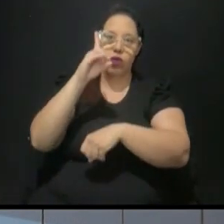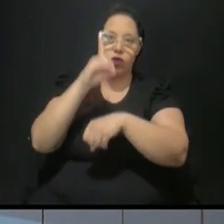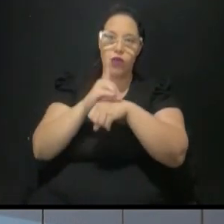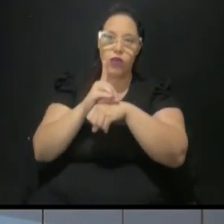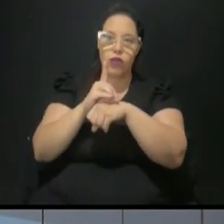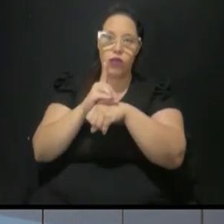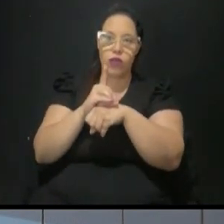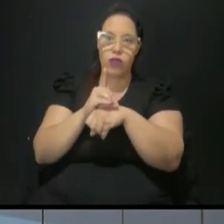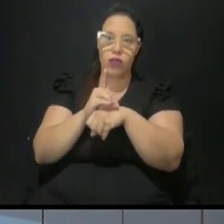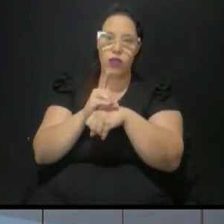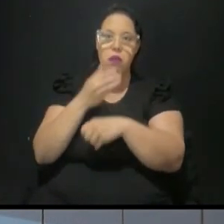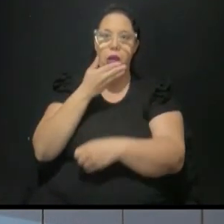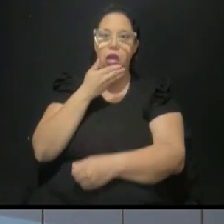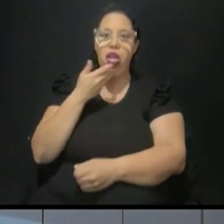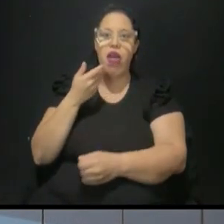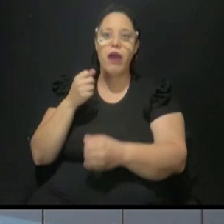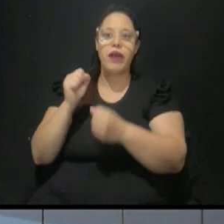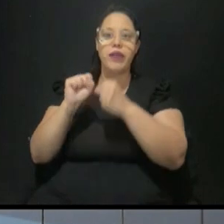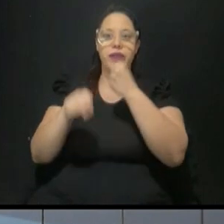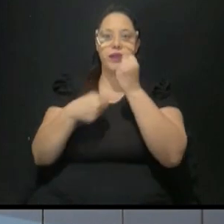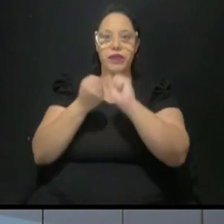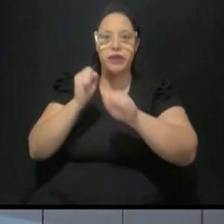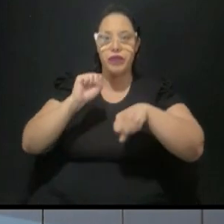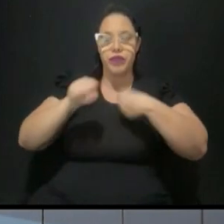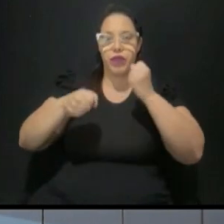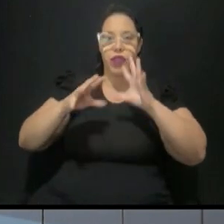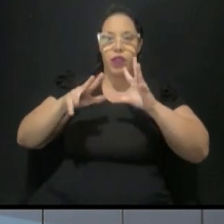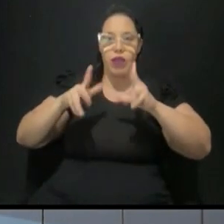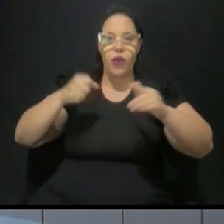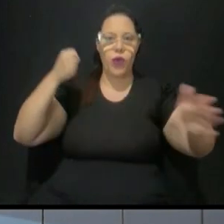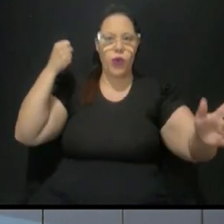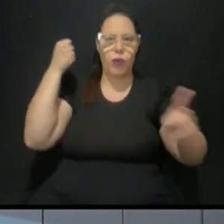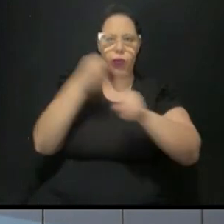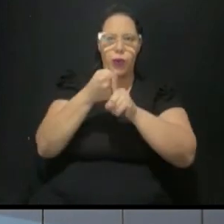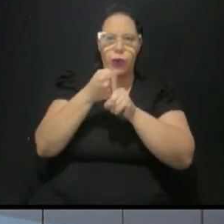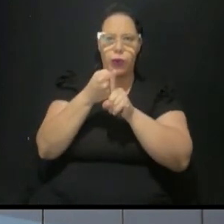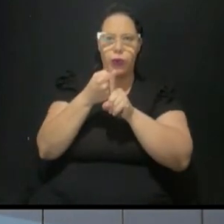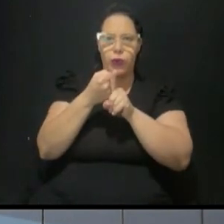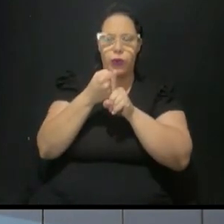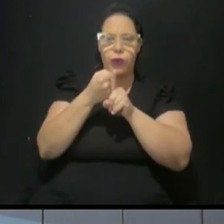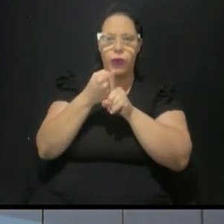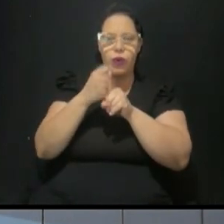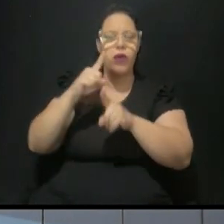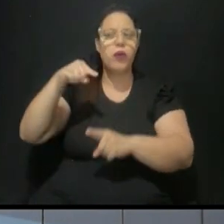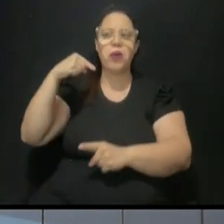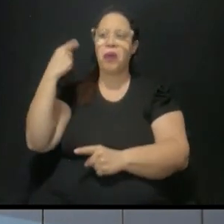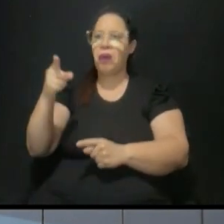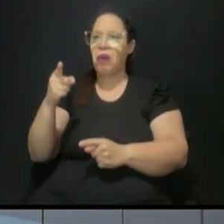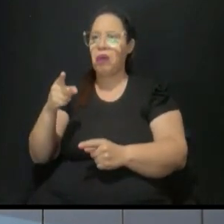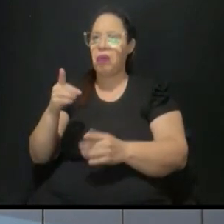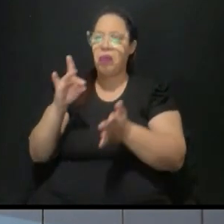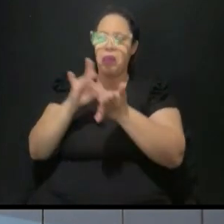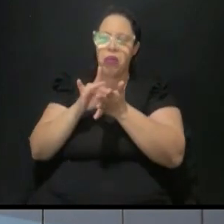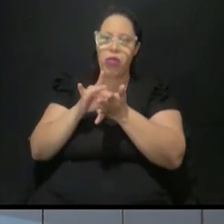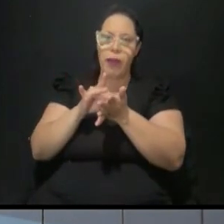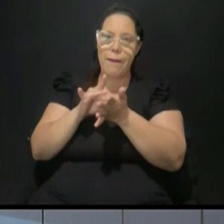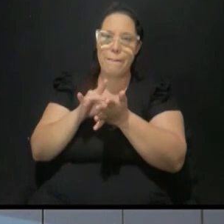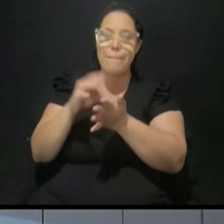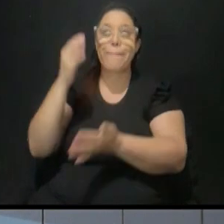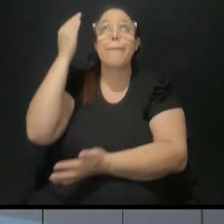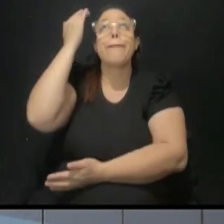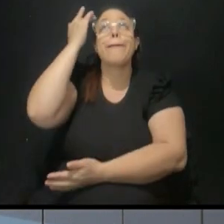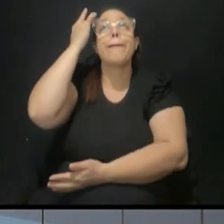da coordenação motora geral, ela vai impactar também em outras habilidades, inclusive em habilidades intelectuais da criança. Tá.